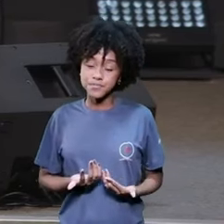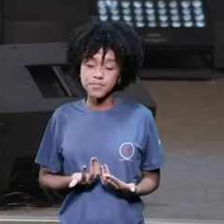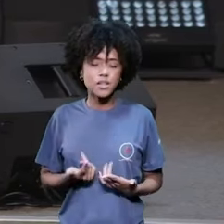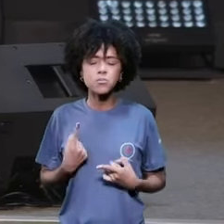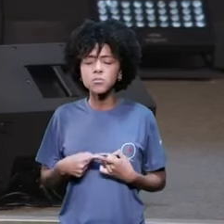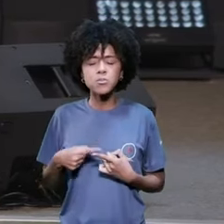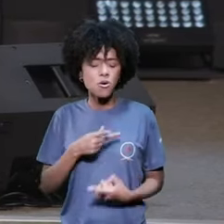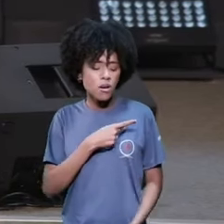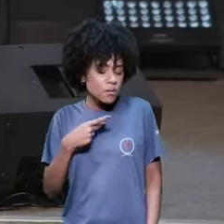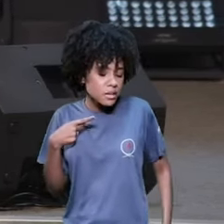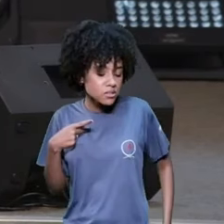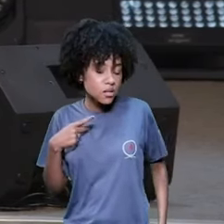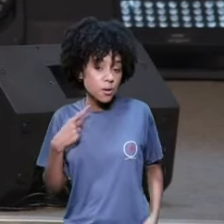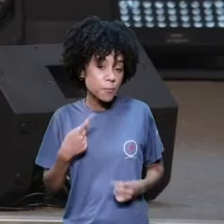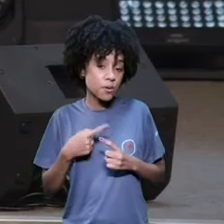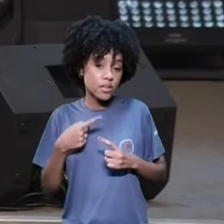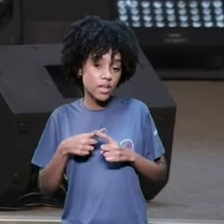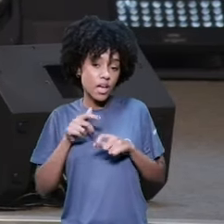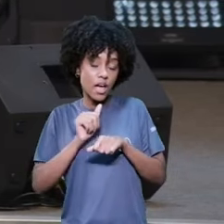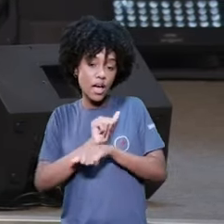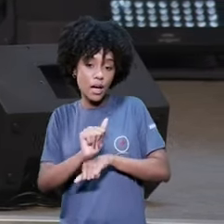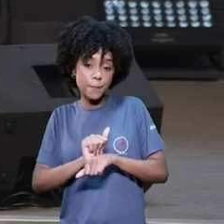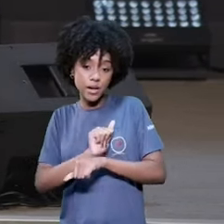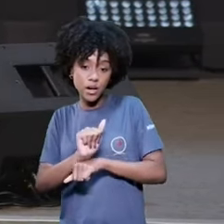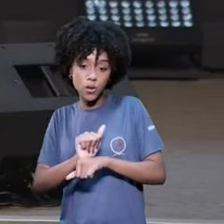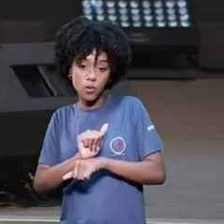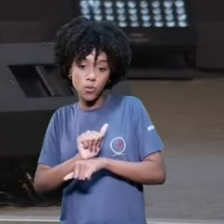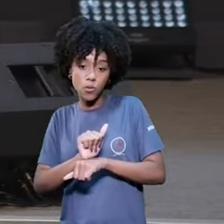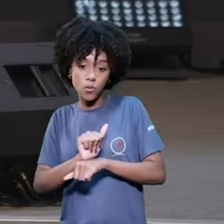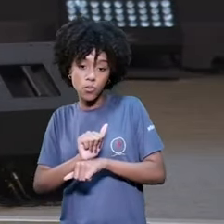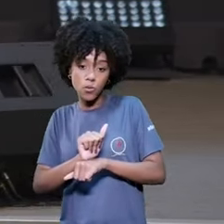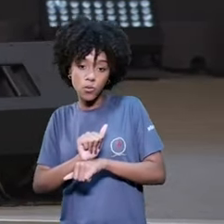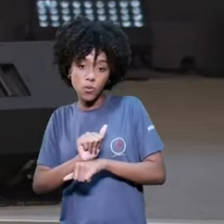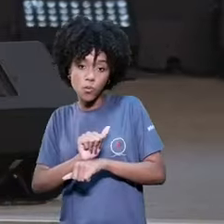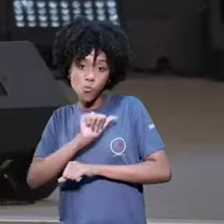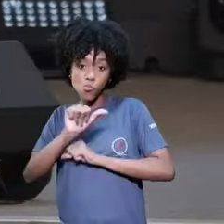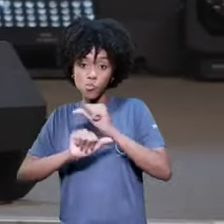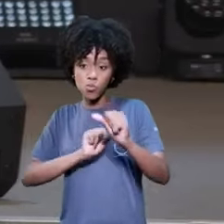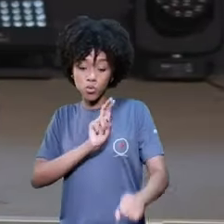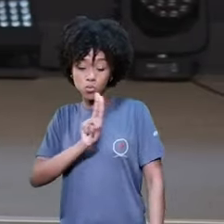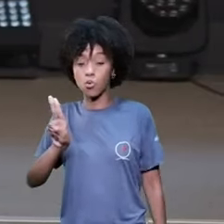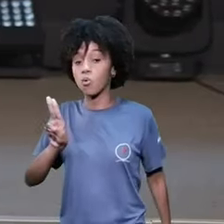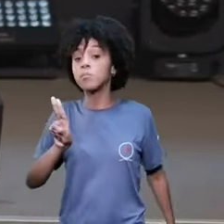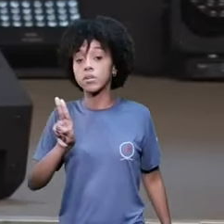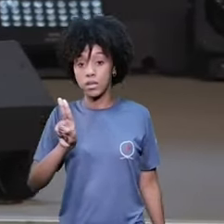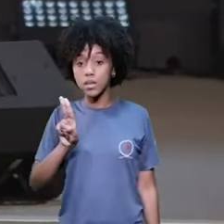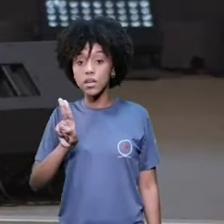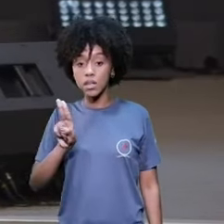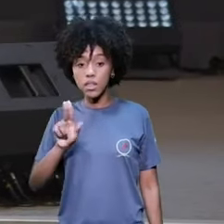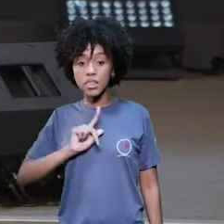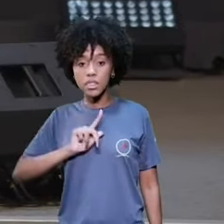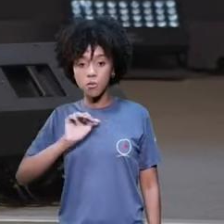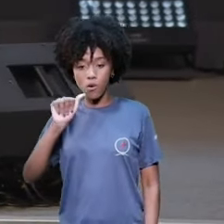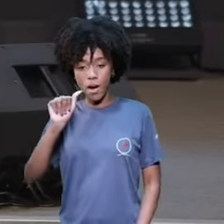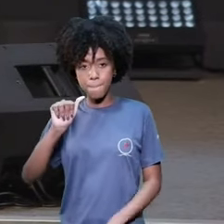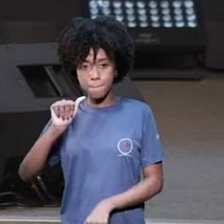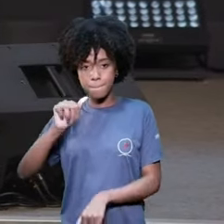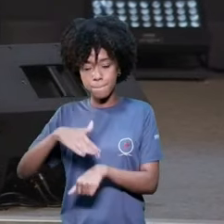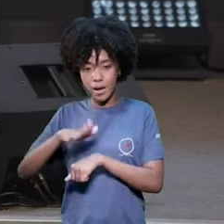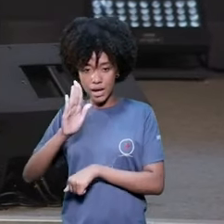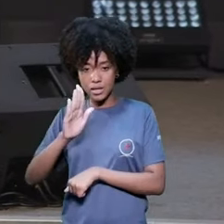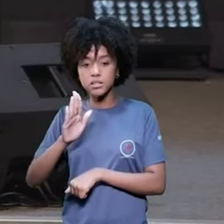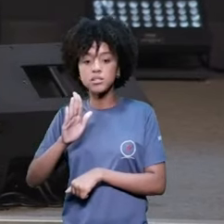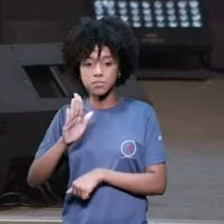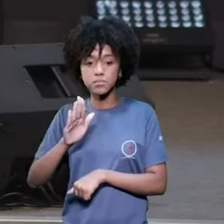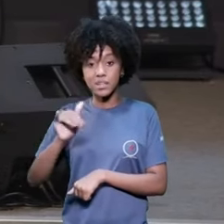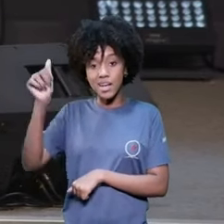quê, pastor? Você vai ver que o nome dele é Abraão. Deus transforma em Abraão. Ou seja, acrescenta uma letra. Aí você pega, vai ver que ele pega Sara, Sarai, a